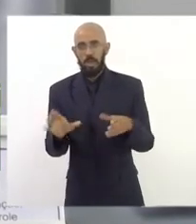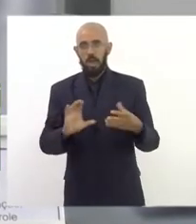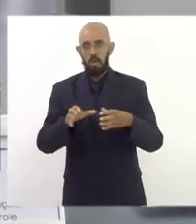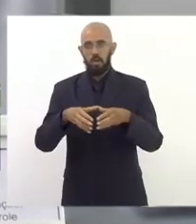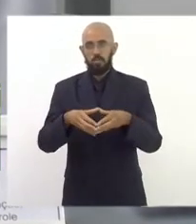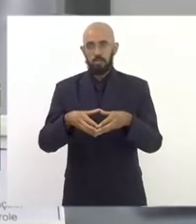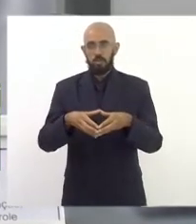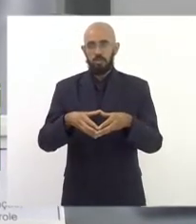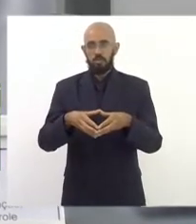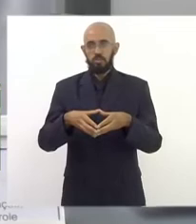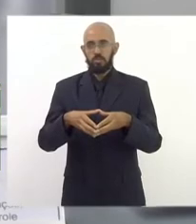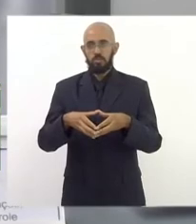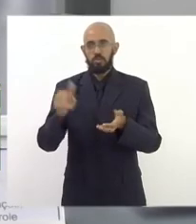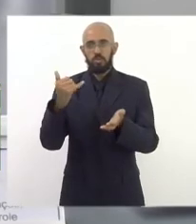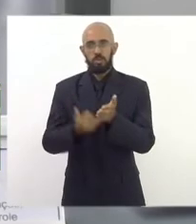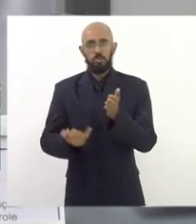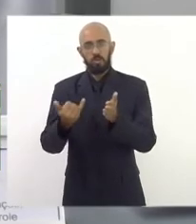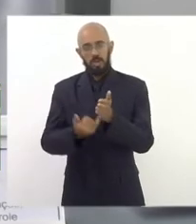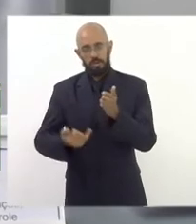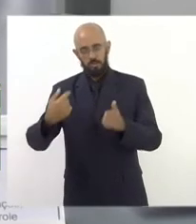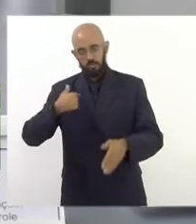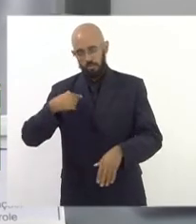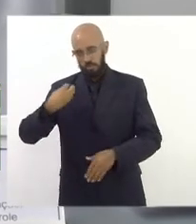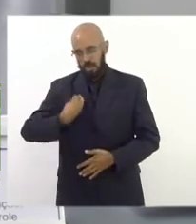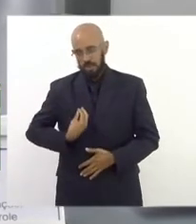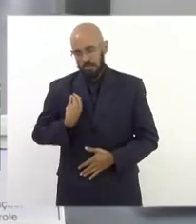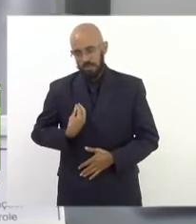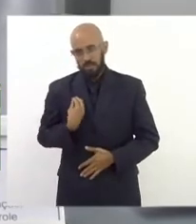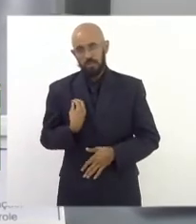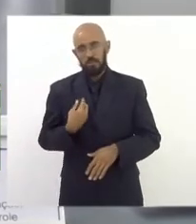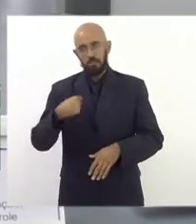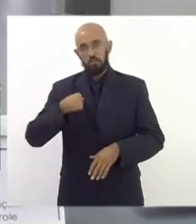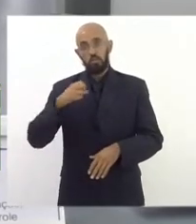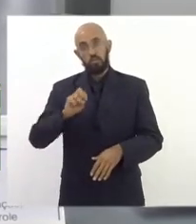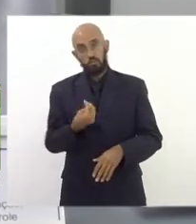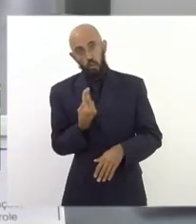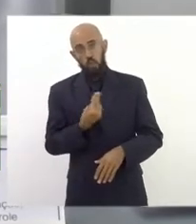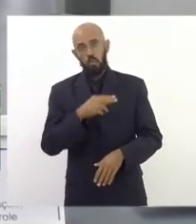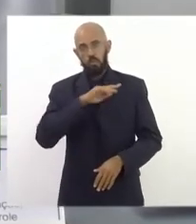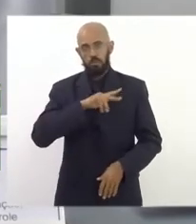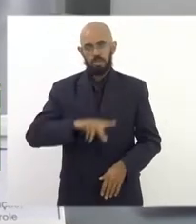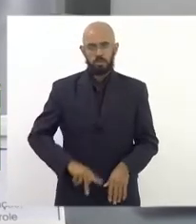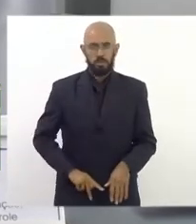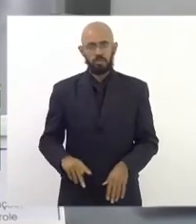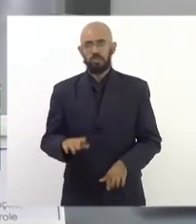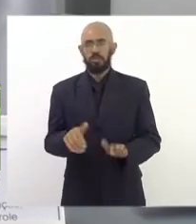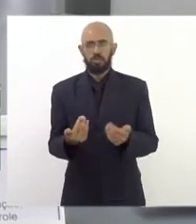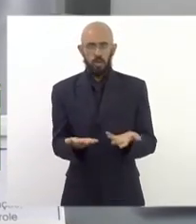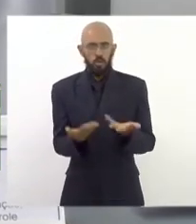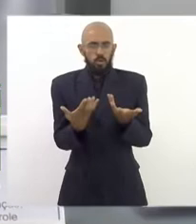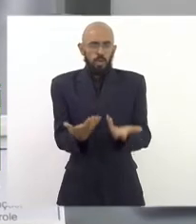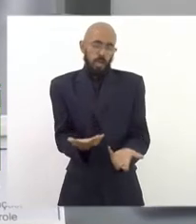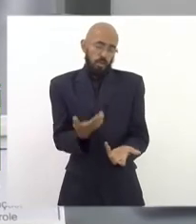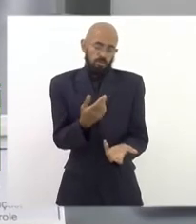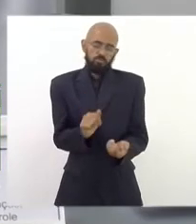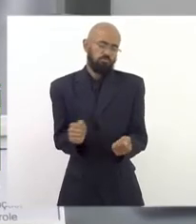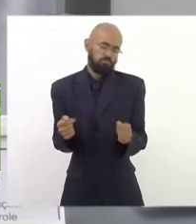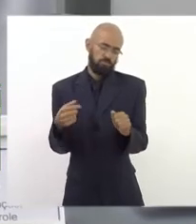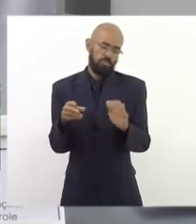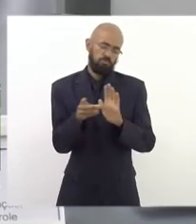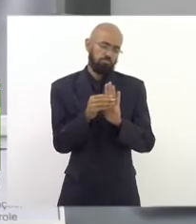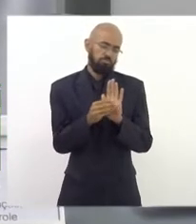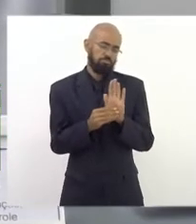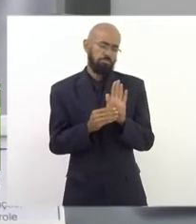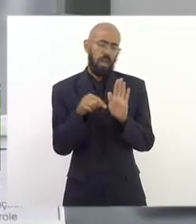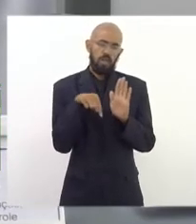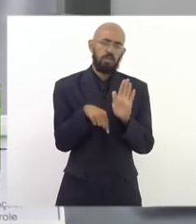Tributação, que também somos partícipes e a qual eu presido. Então, eu queria deixar o registro